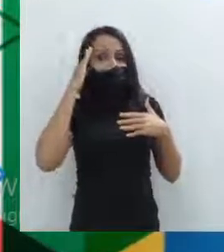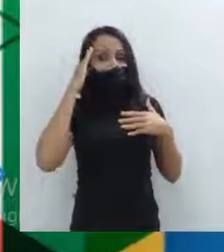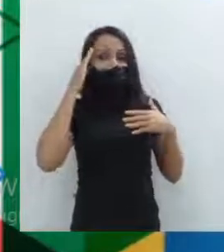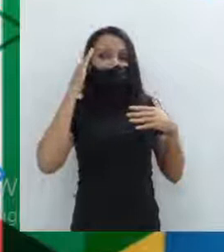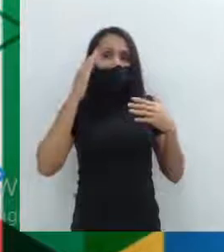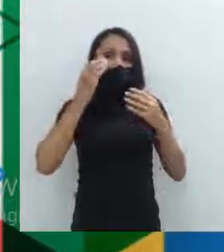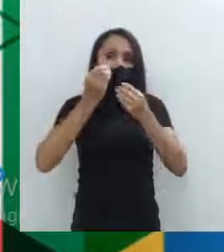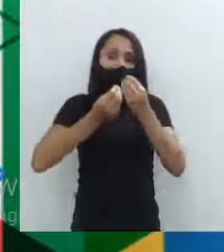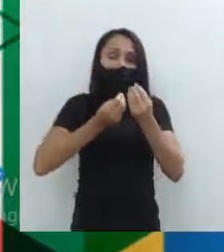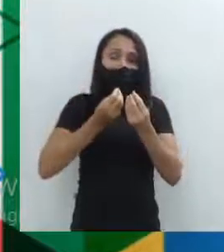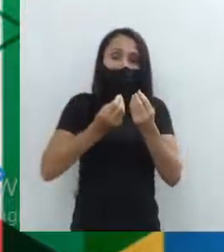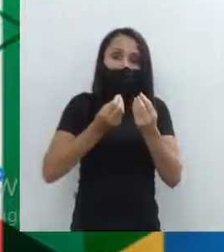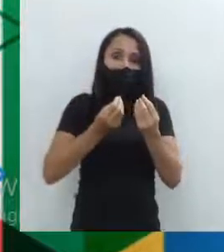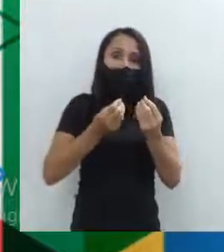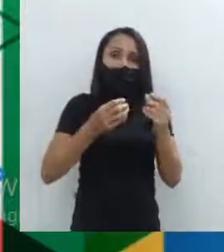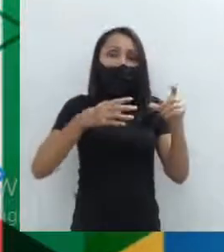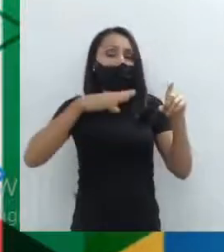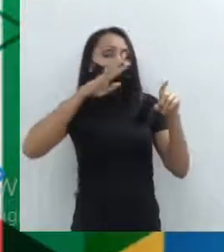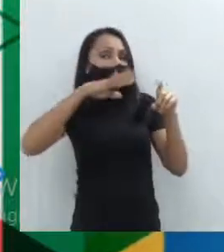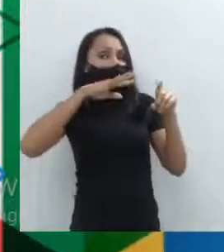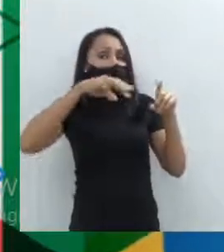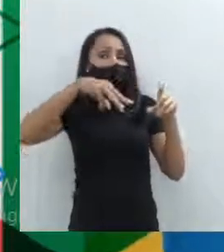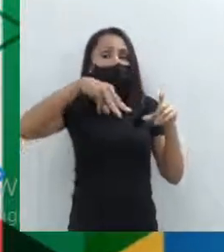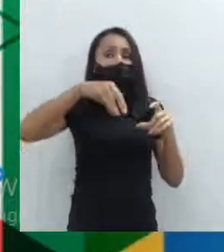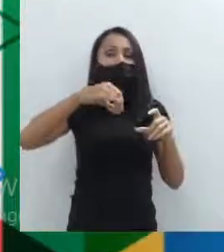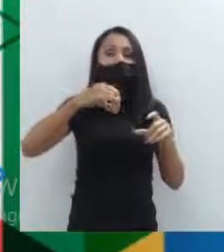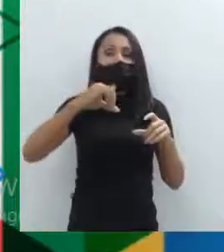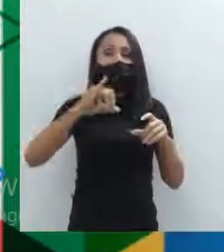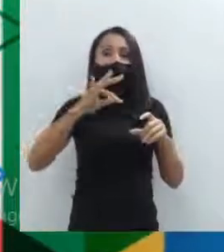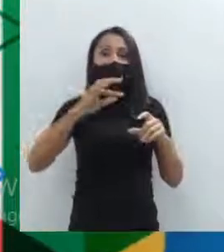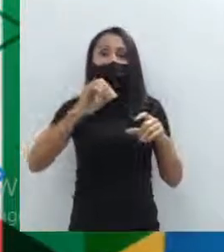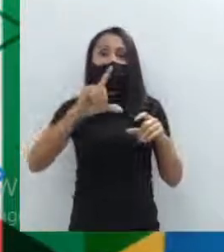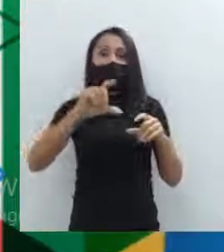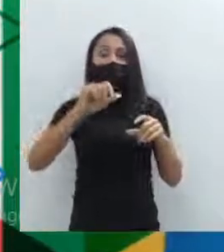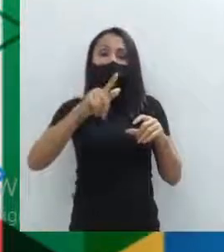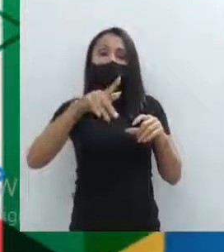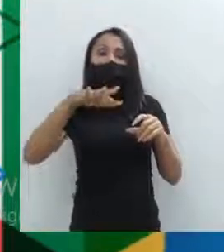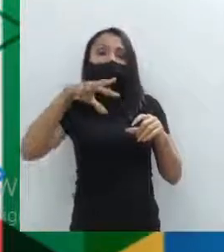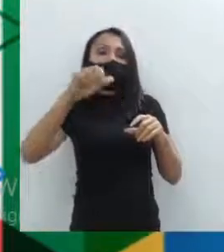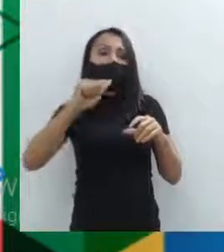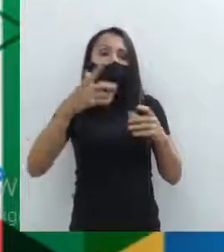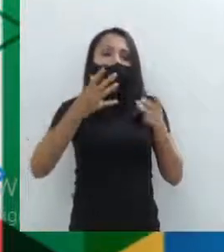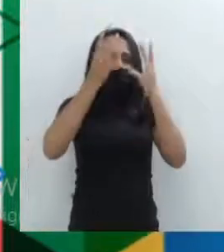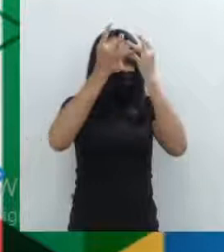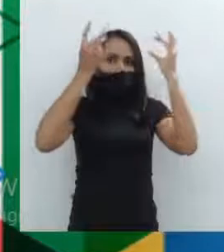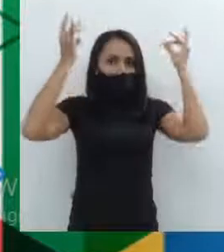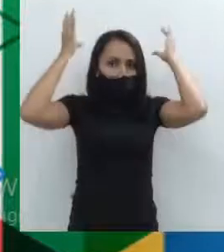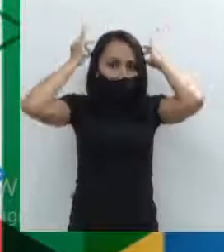o que é mitologia, os mitos da antiguidade, os gregos, os